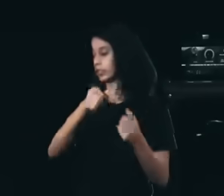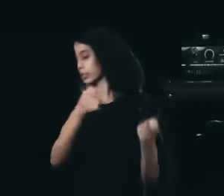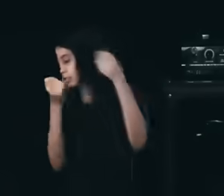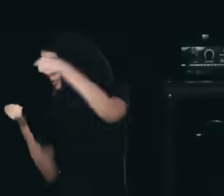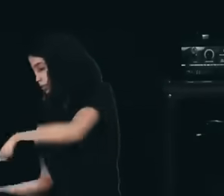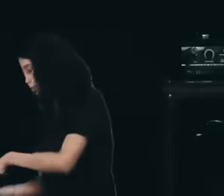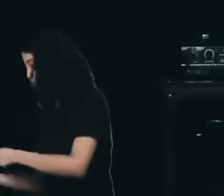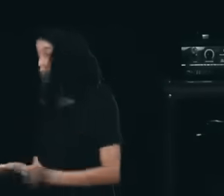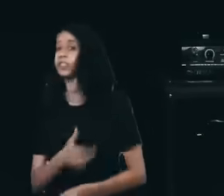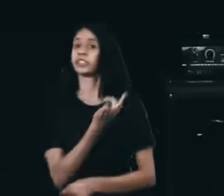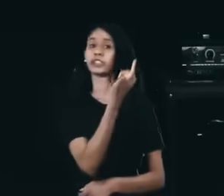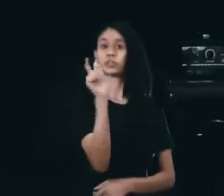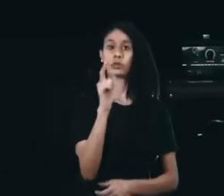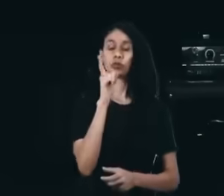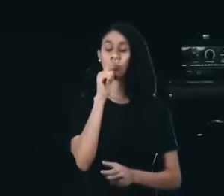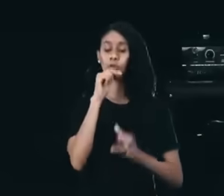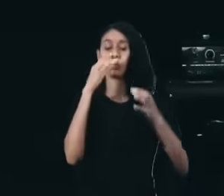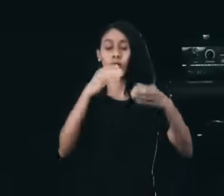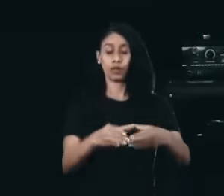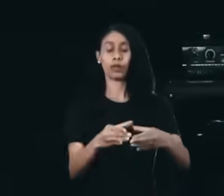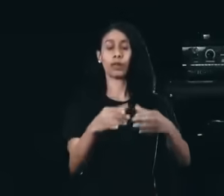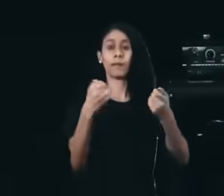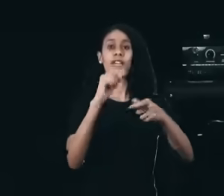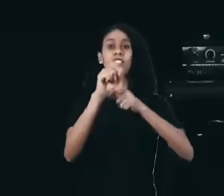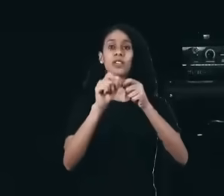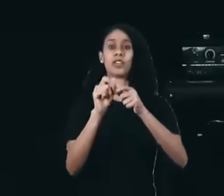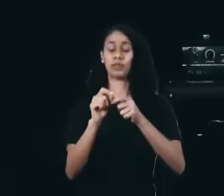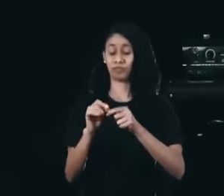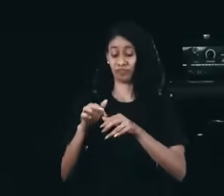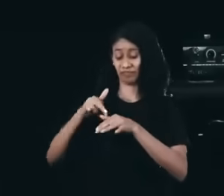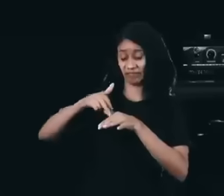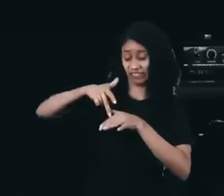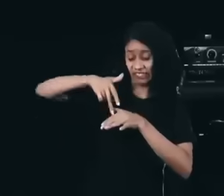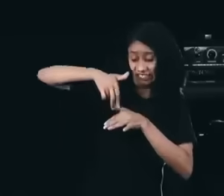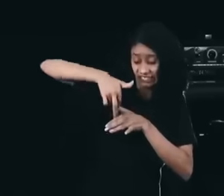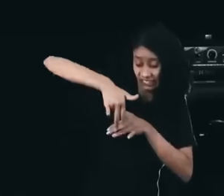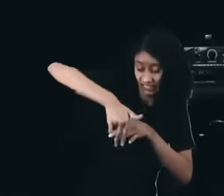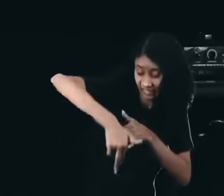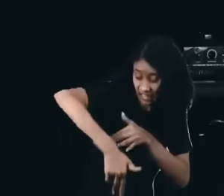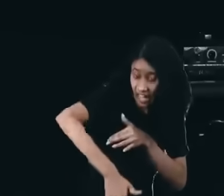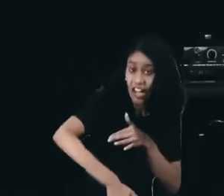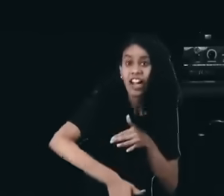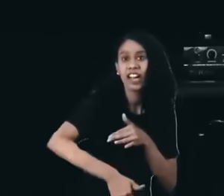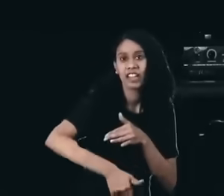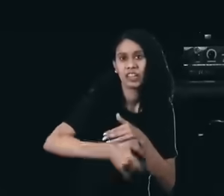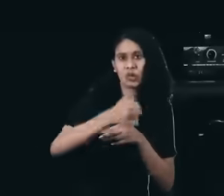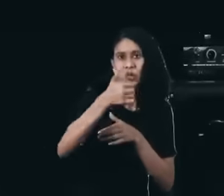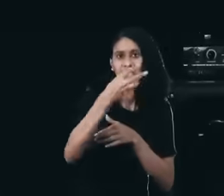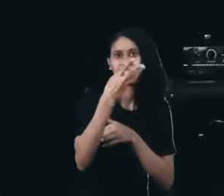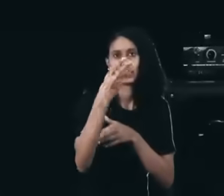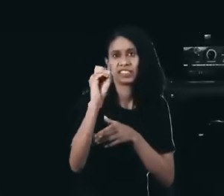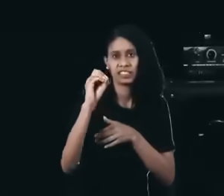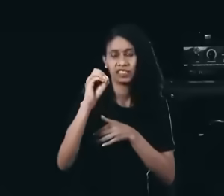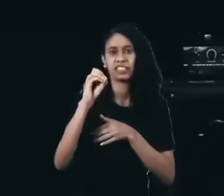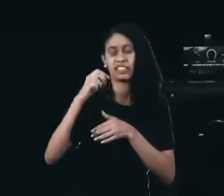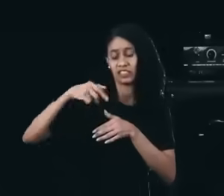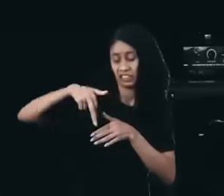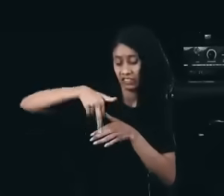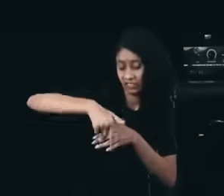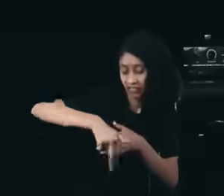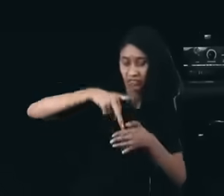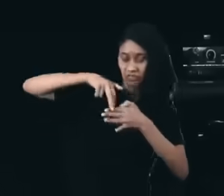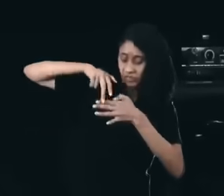poço, que para pegar água era necessário descer quase 30 lances de